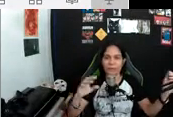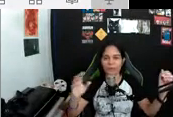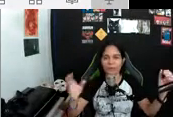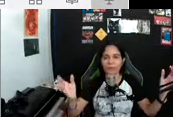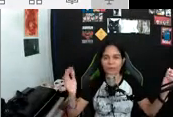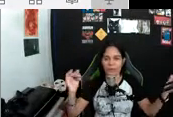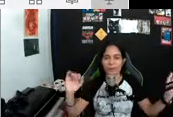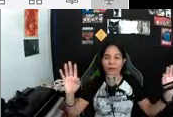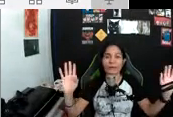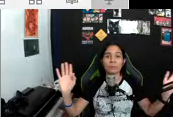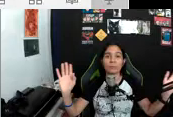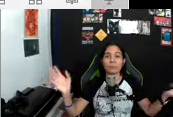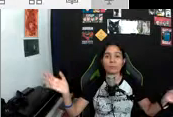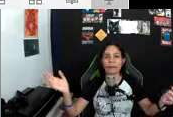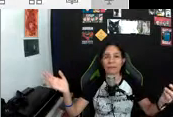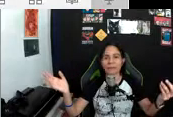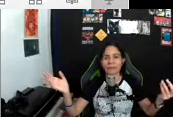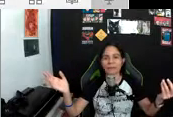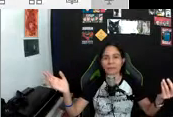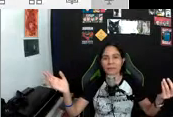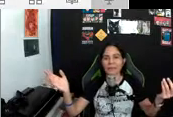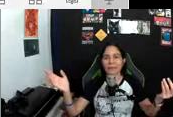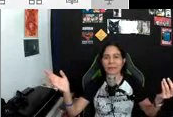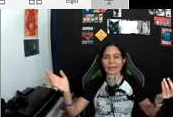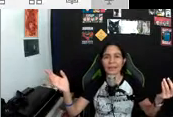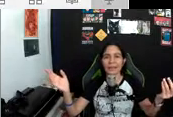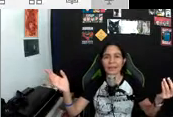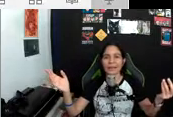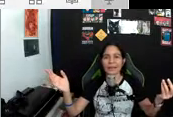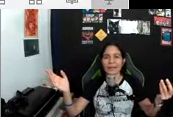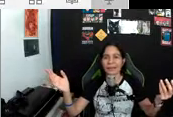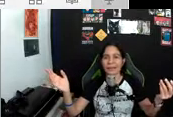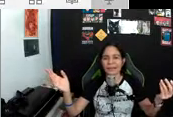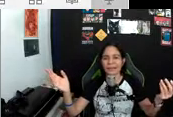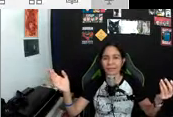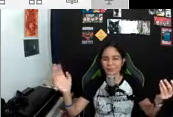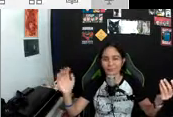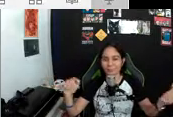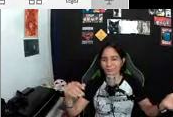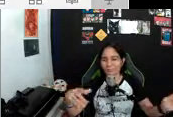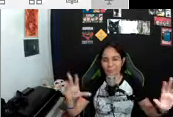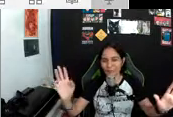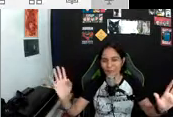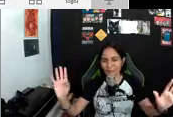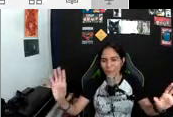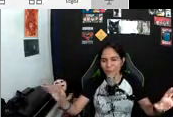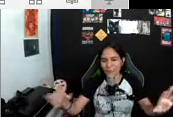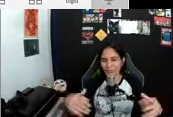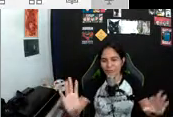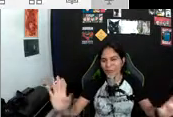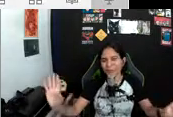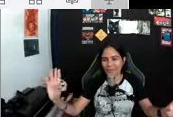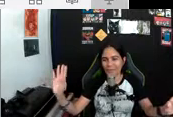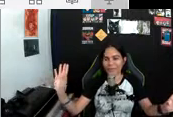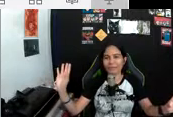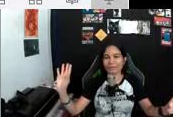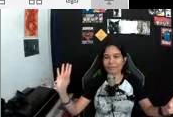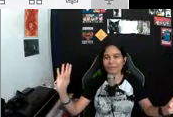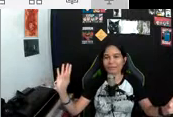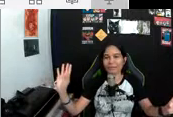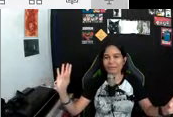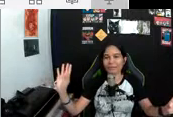Sim, parteira, como a gente conhecia, até porque parteira antigamente, né, às vezes era uma pessoa que tinha